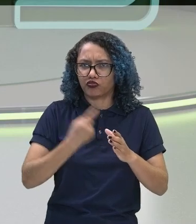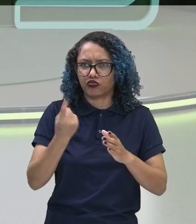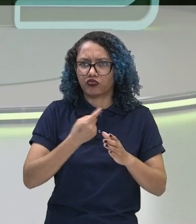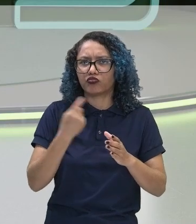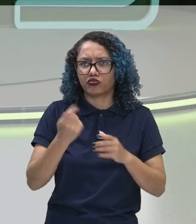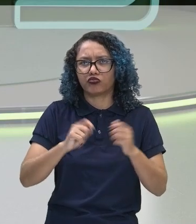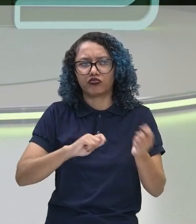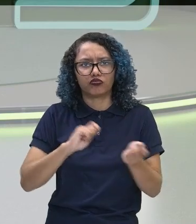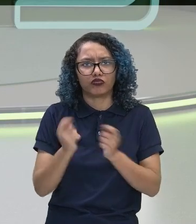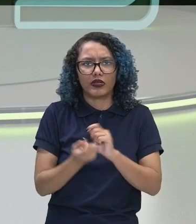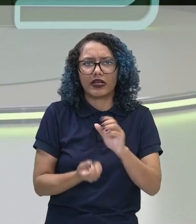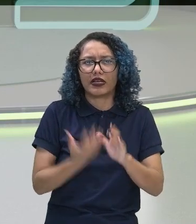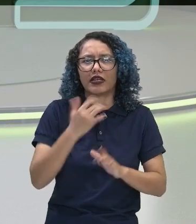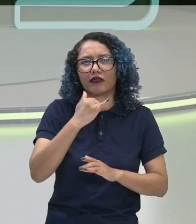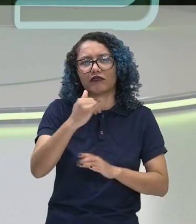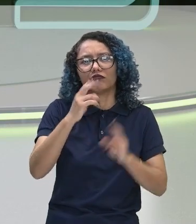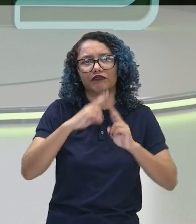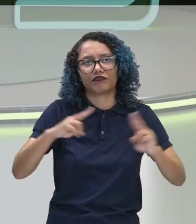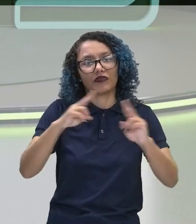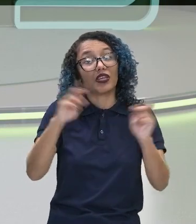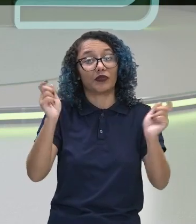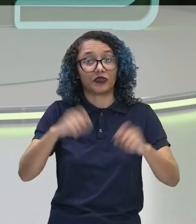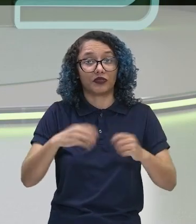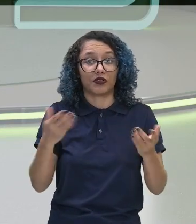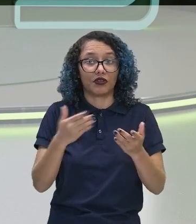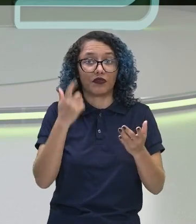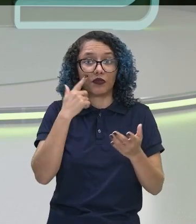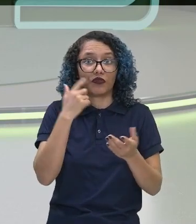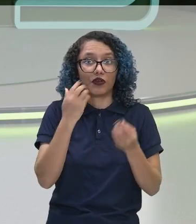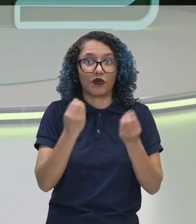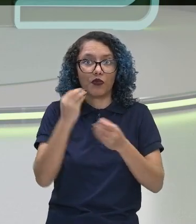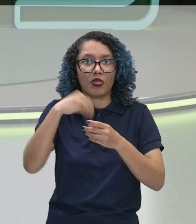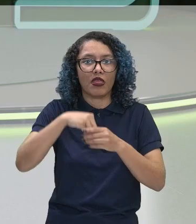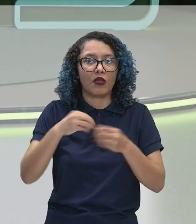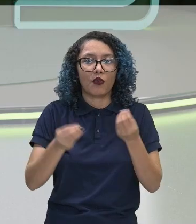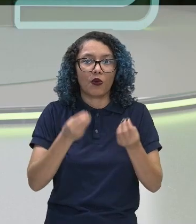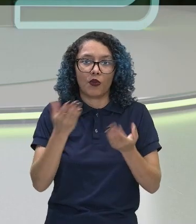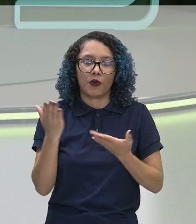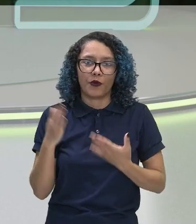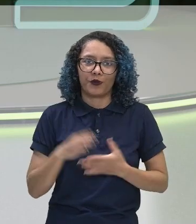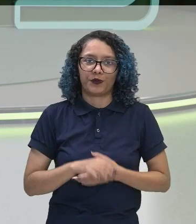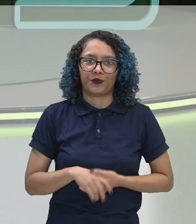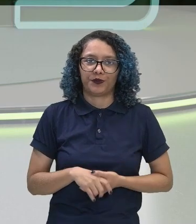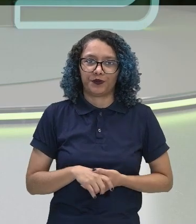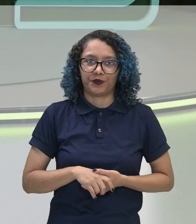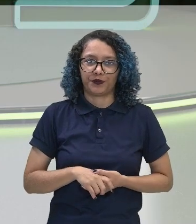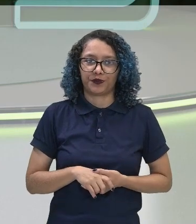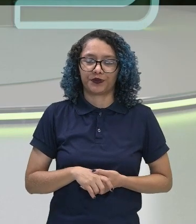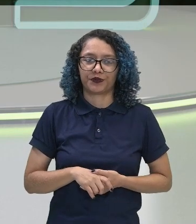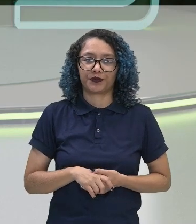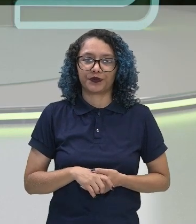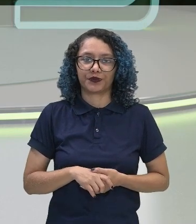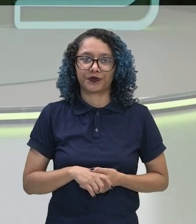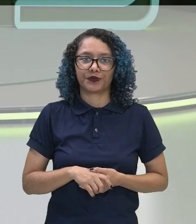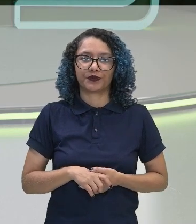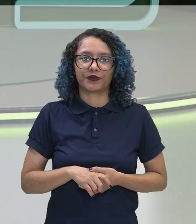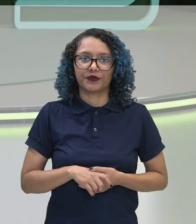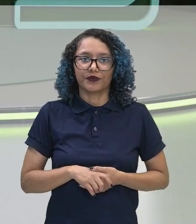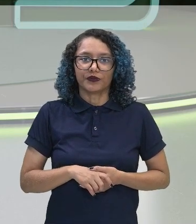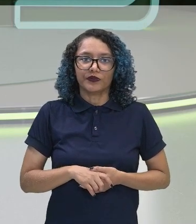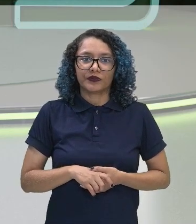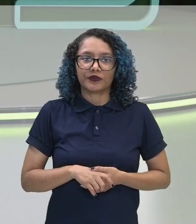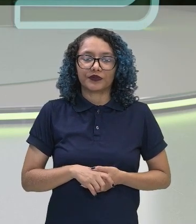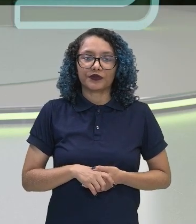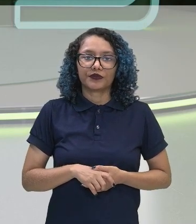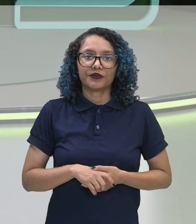energia. Então, vamos ver com mais detalhes como é que funciona por dentro. Olha só, por dentro dessa estrutura, né, a gente observa